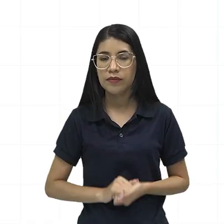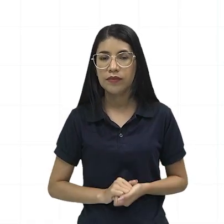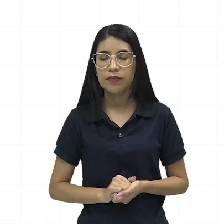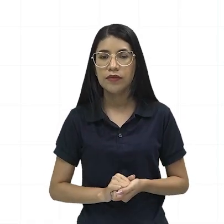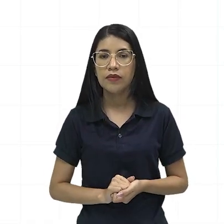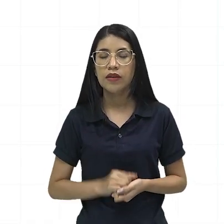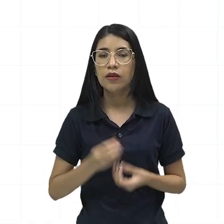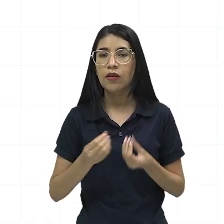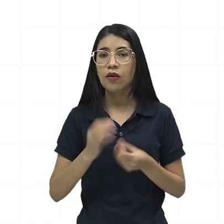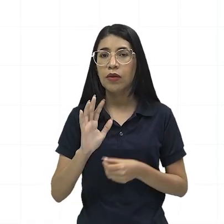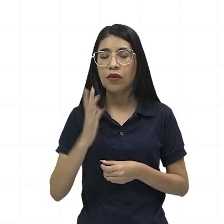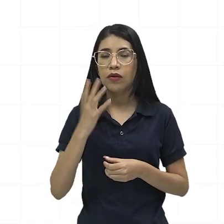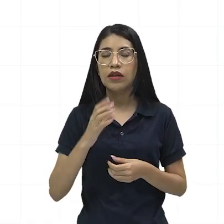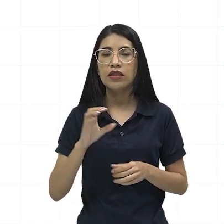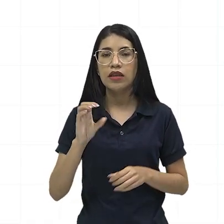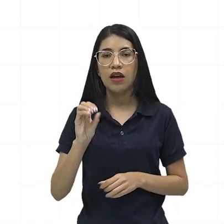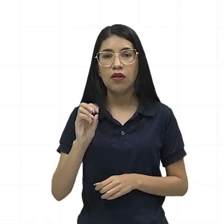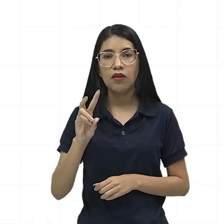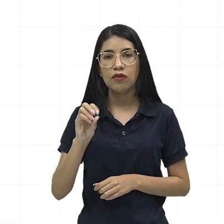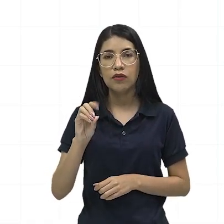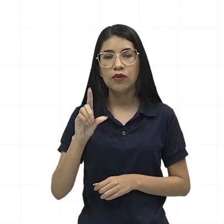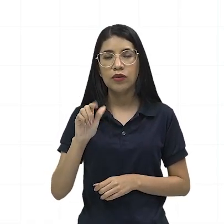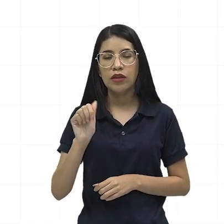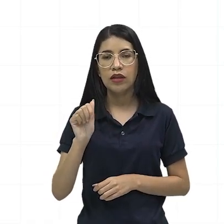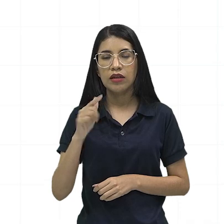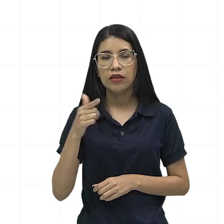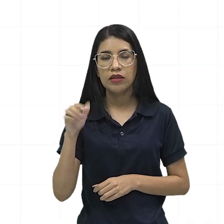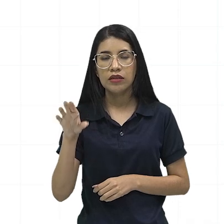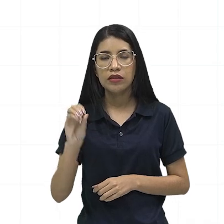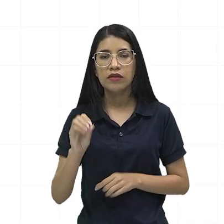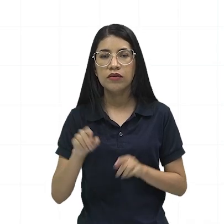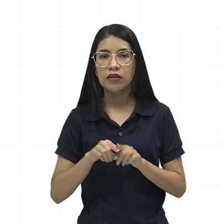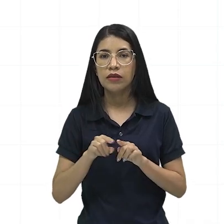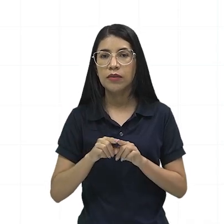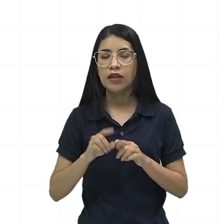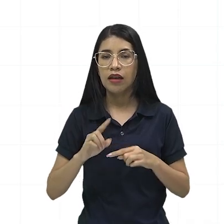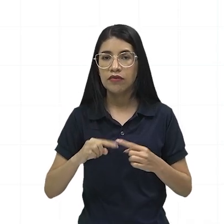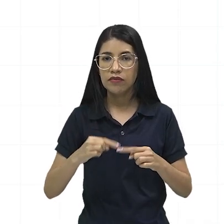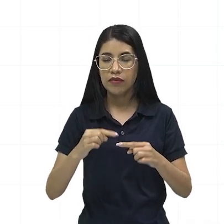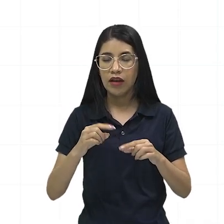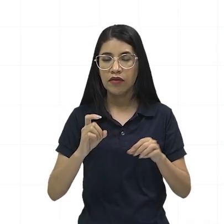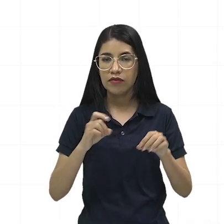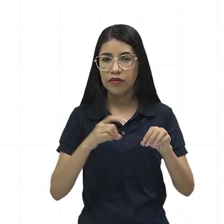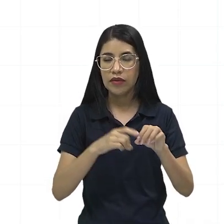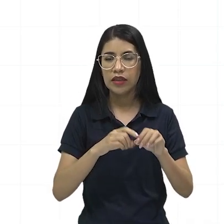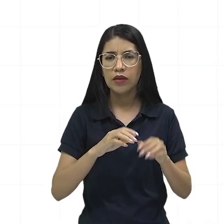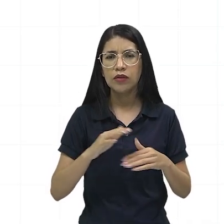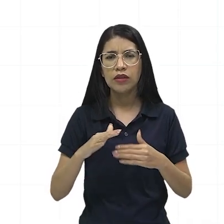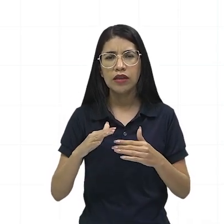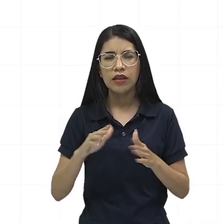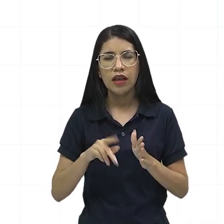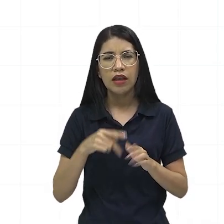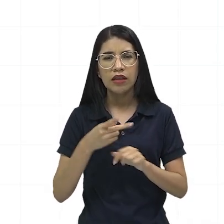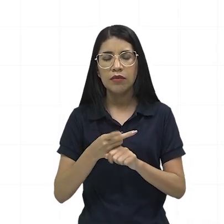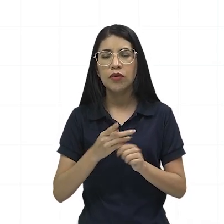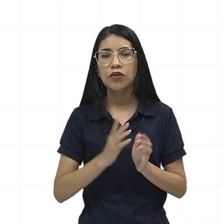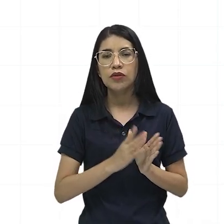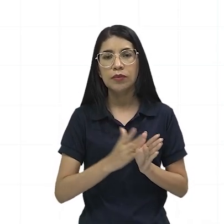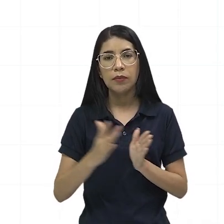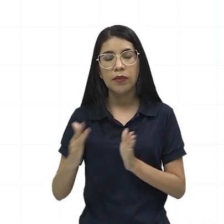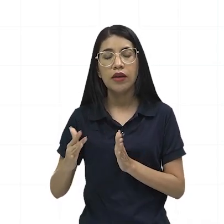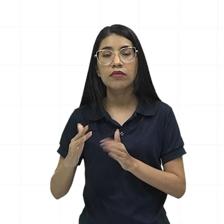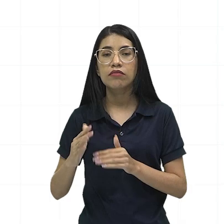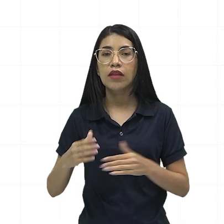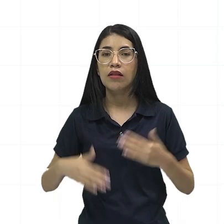A ovulação e fecundação. Então, após a puberdade, né, todo o amadurecimento